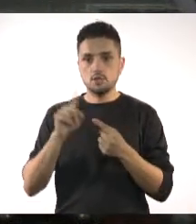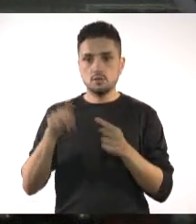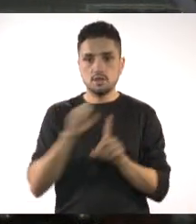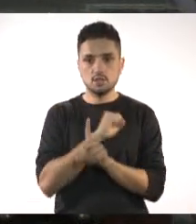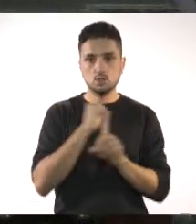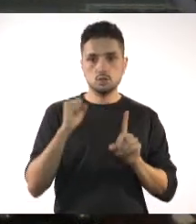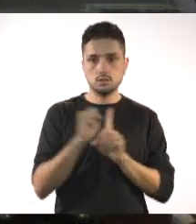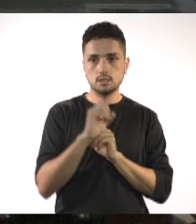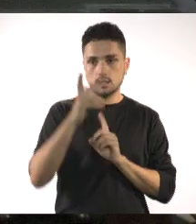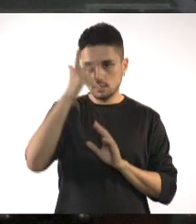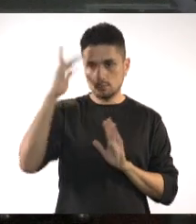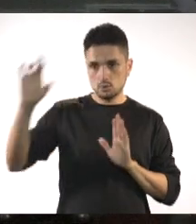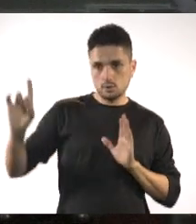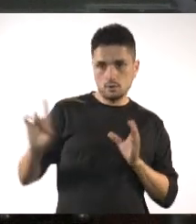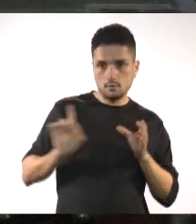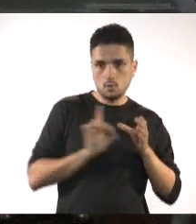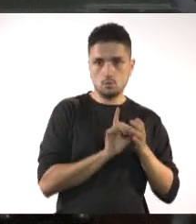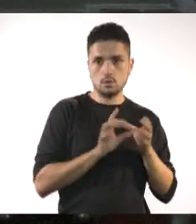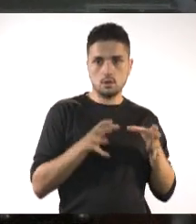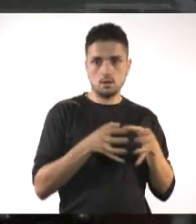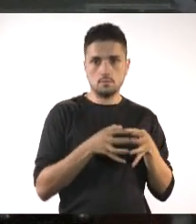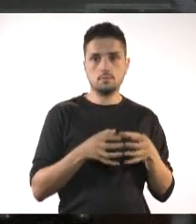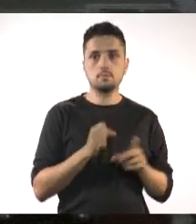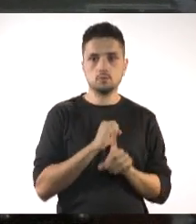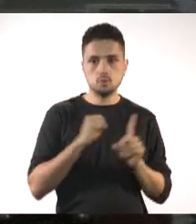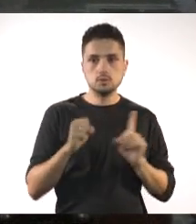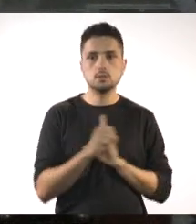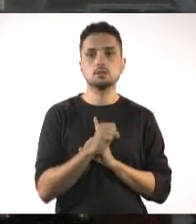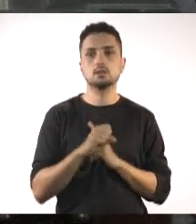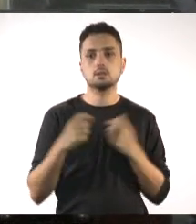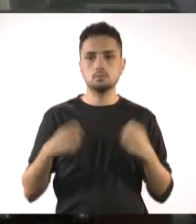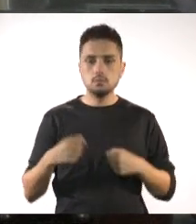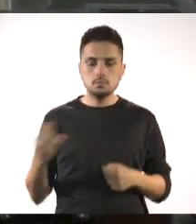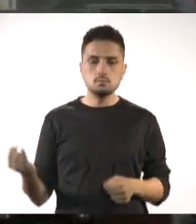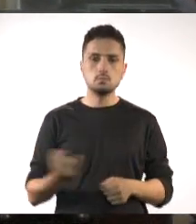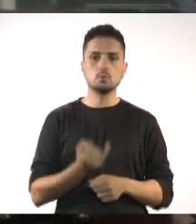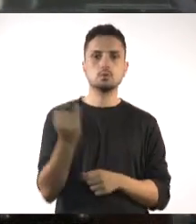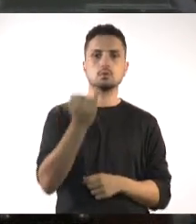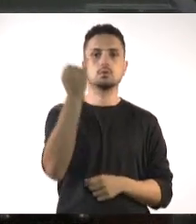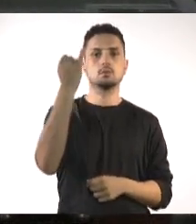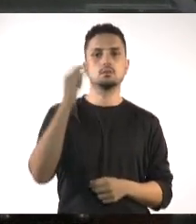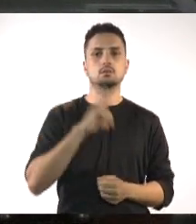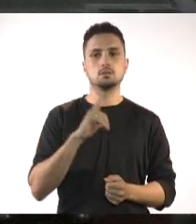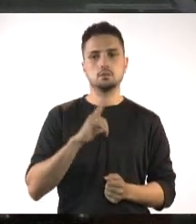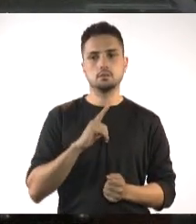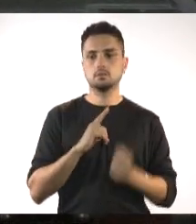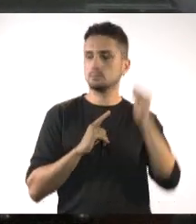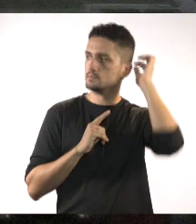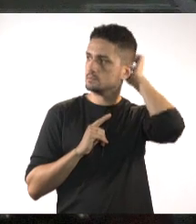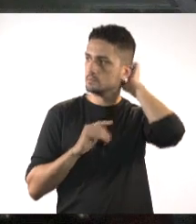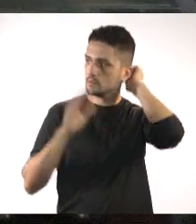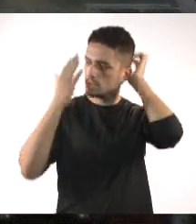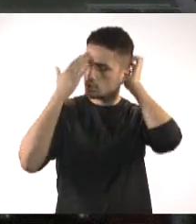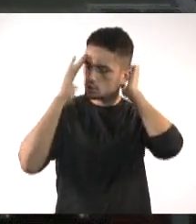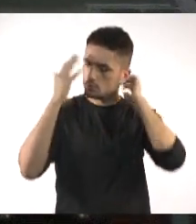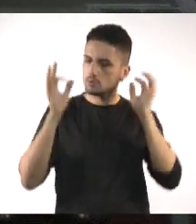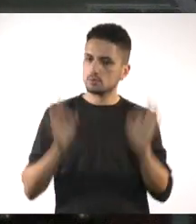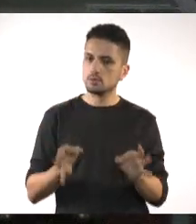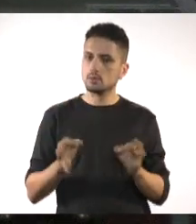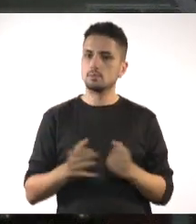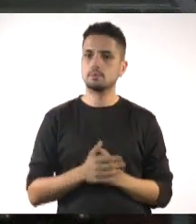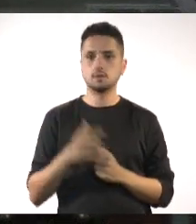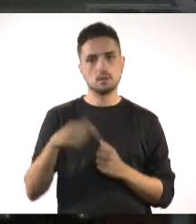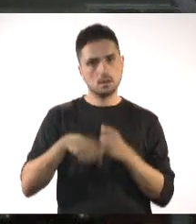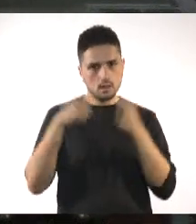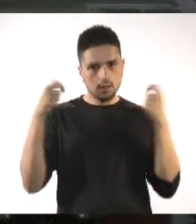e a reeducação que esses jovens precisam ter. Então é muito importante que a gente tenha esse entendimento e que essa casa tenha